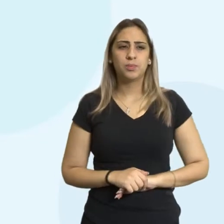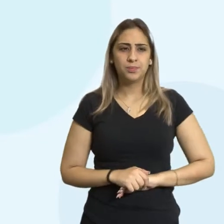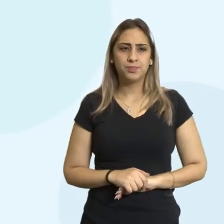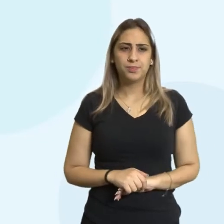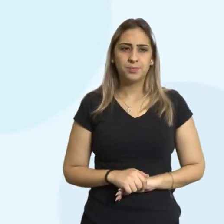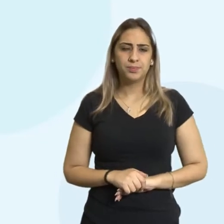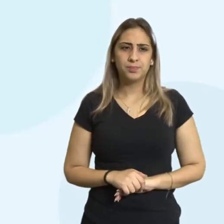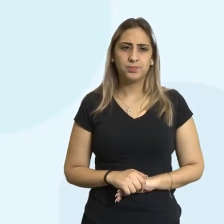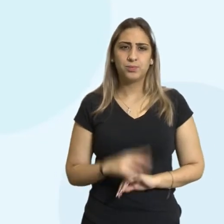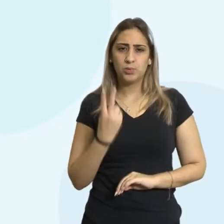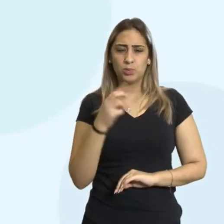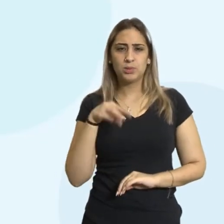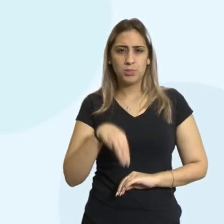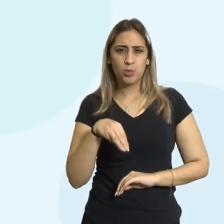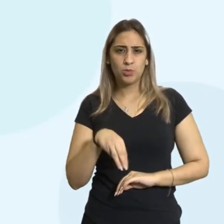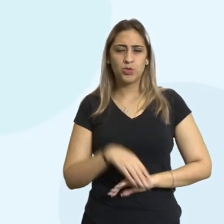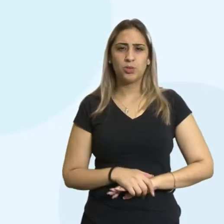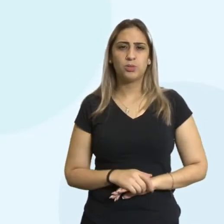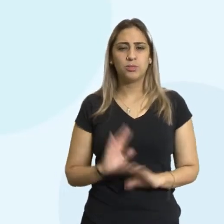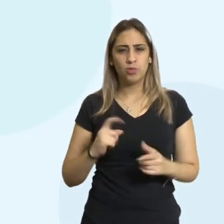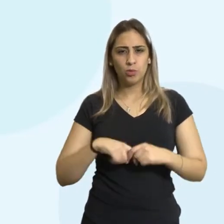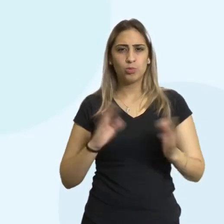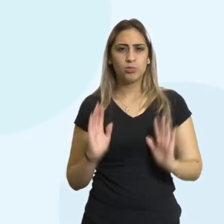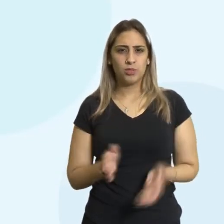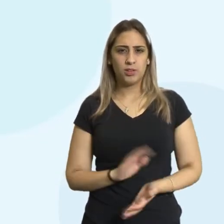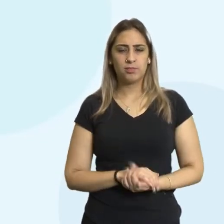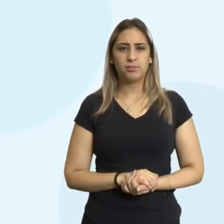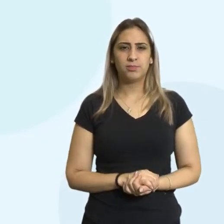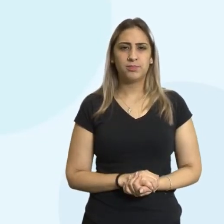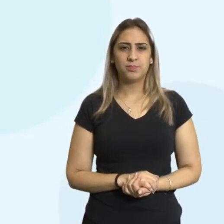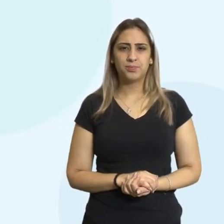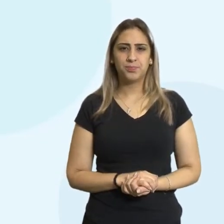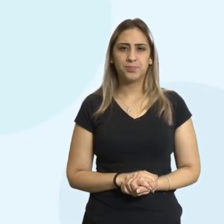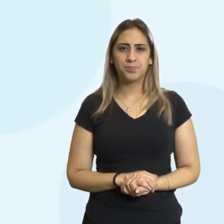vou passar para vocês aí dois minutinhos para resposta